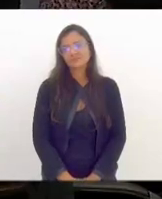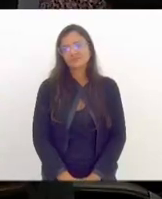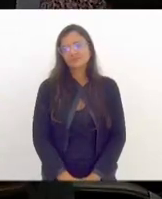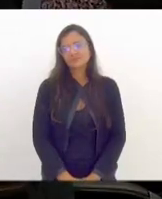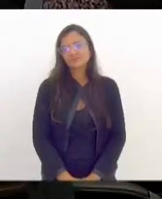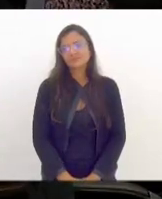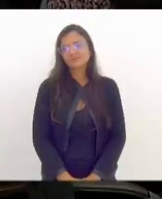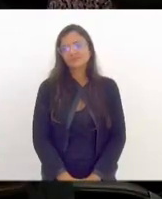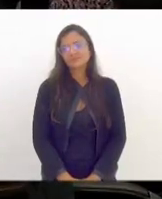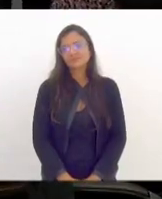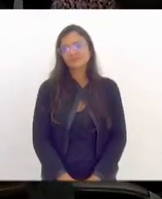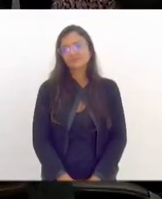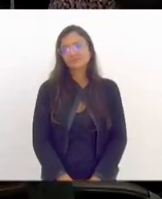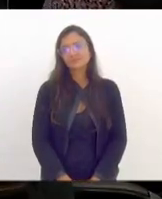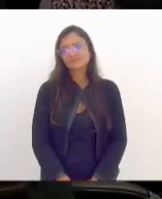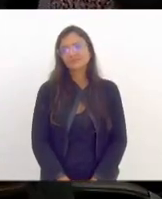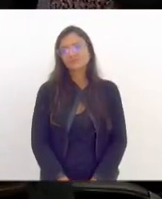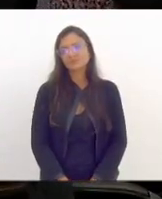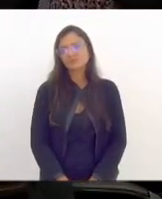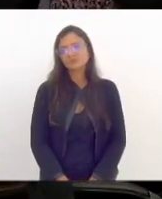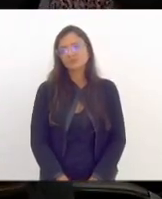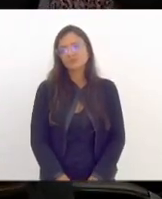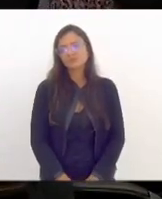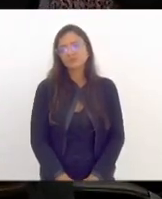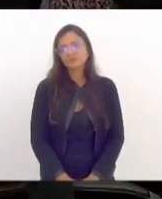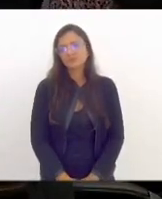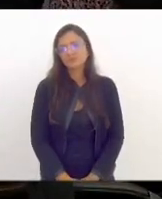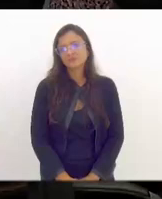acho que a mina não tá aí né